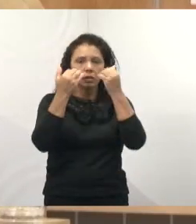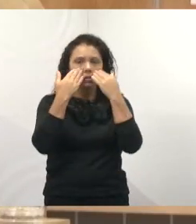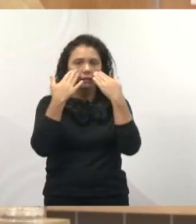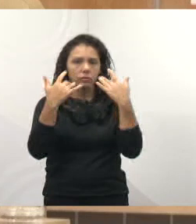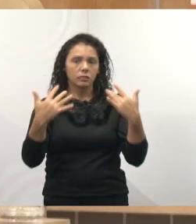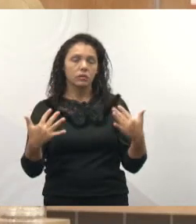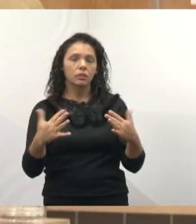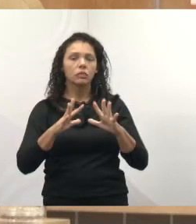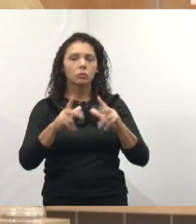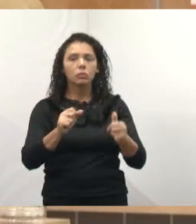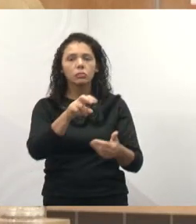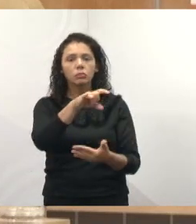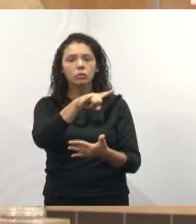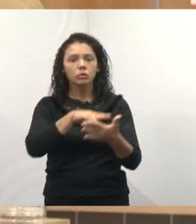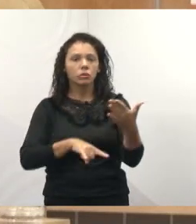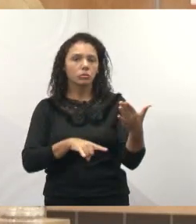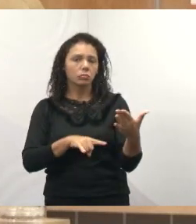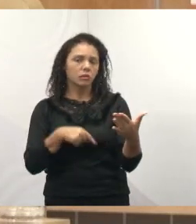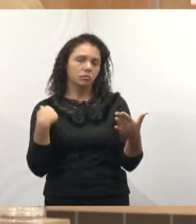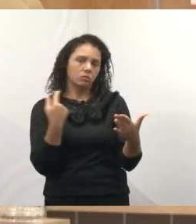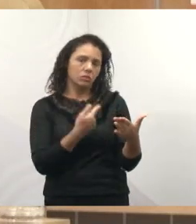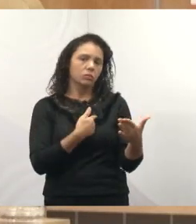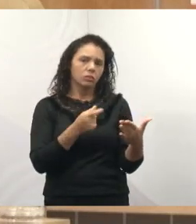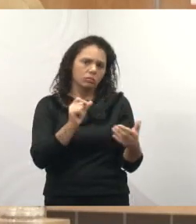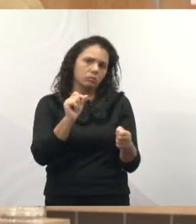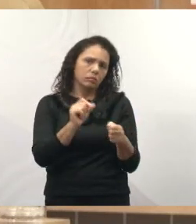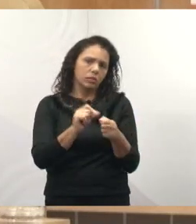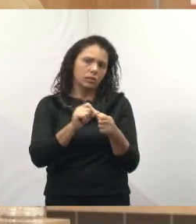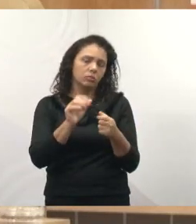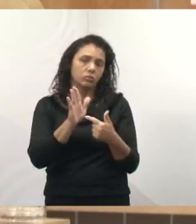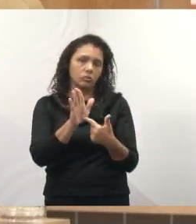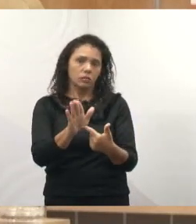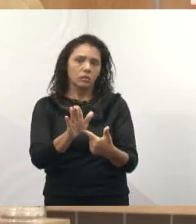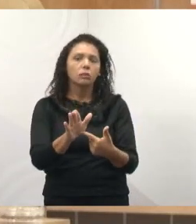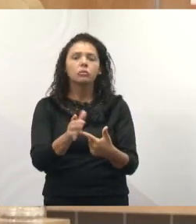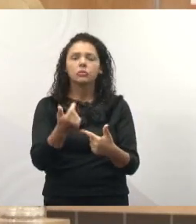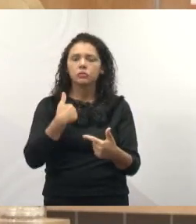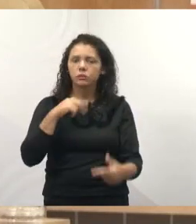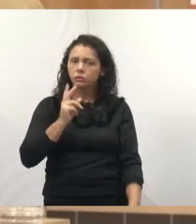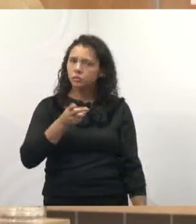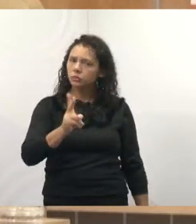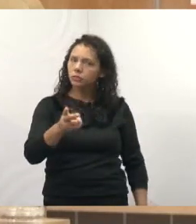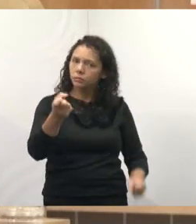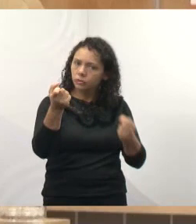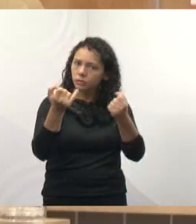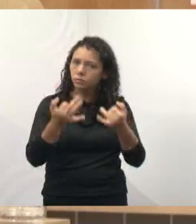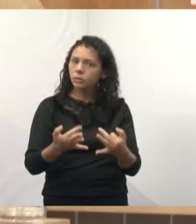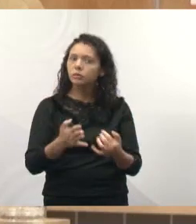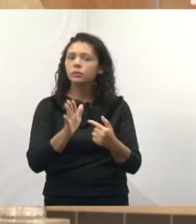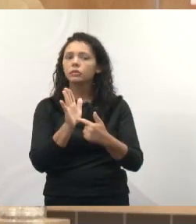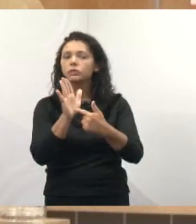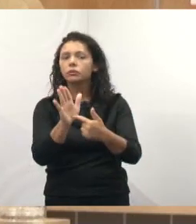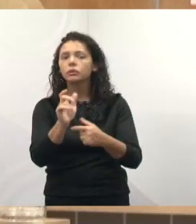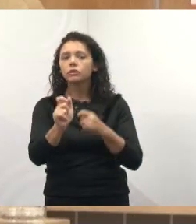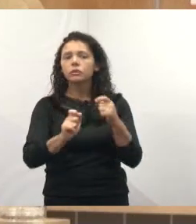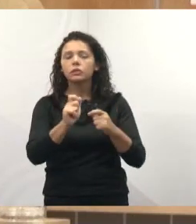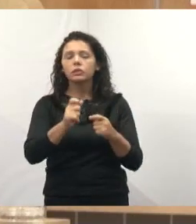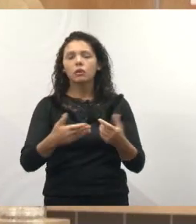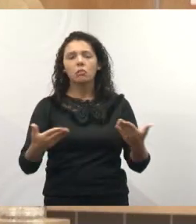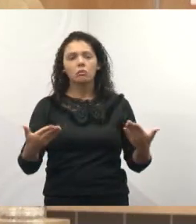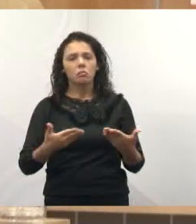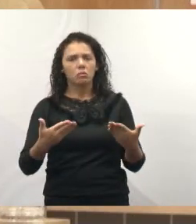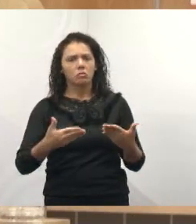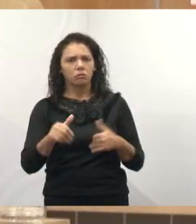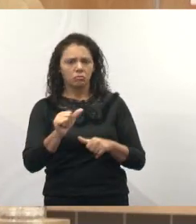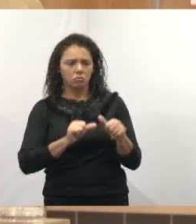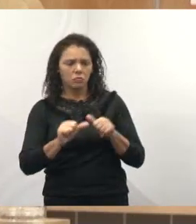os documentos que a gente faz, eu tenho batido nessa tecla. Hoje, não muda